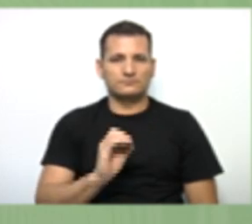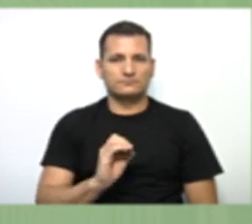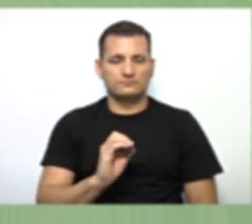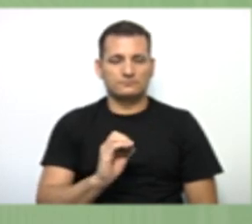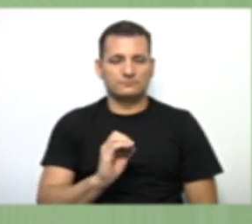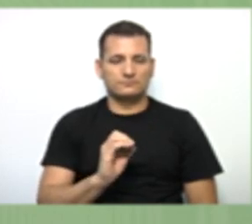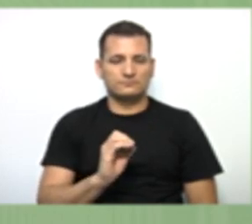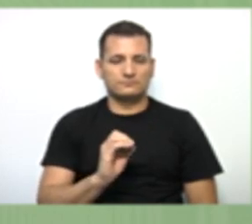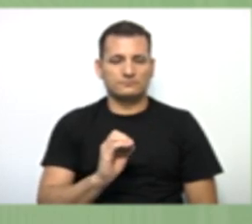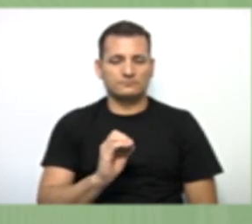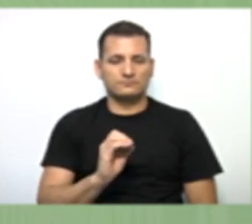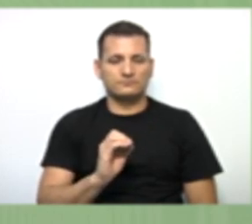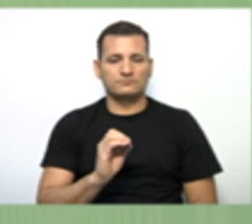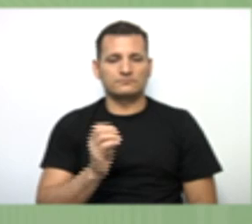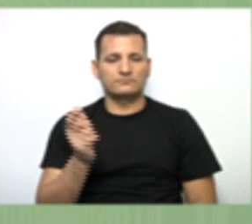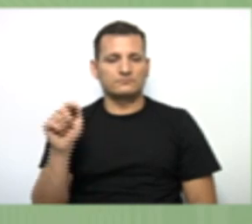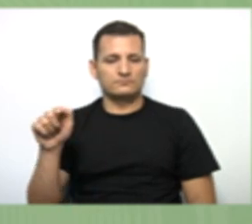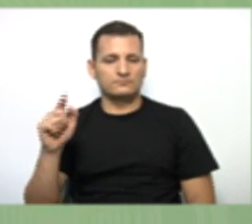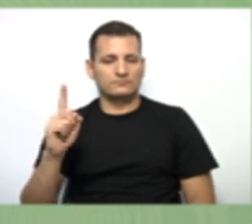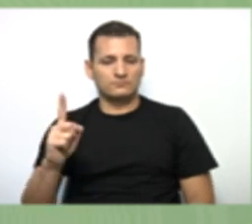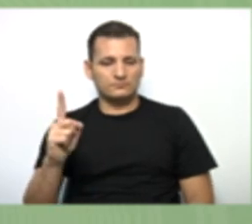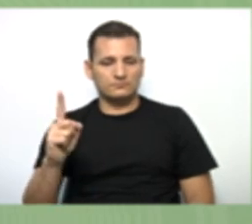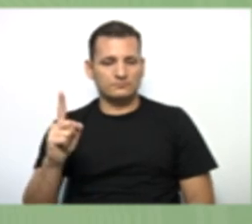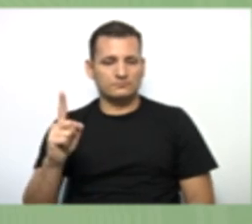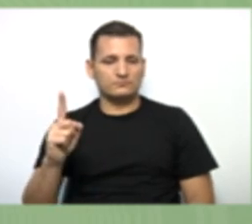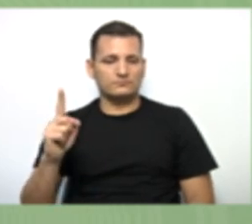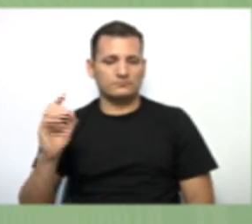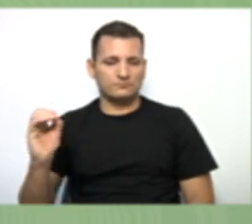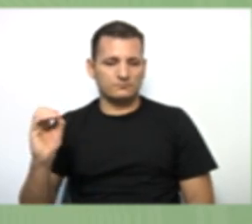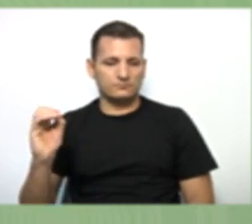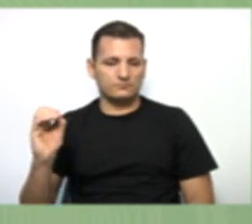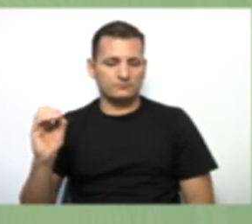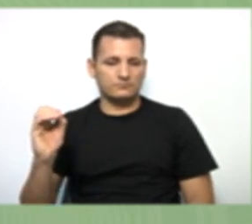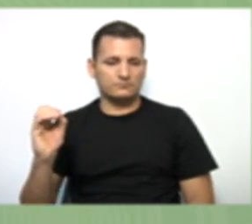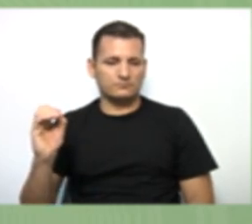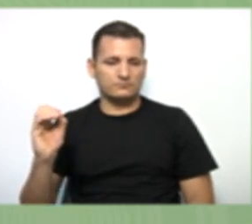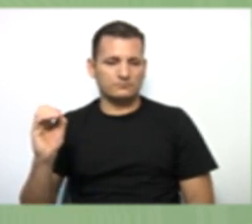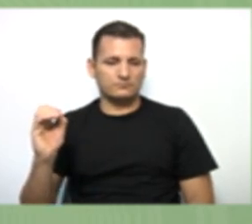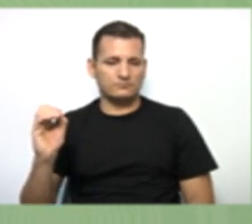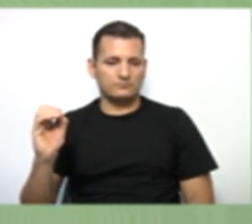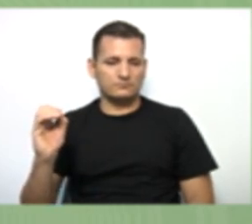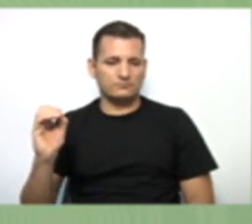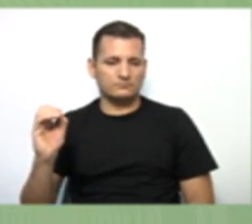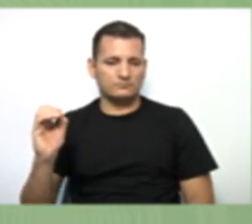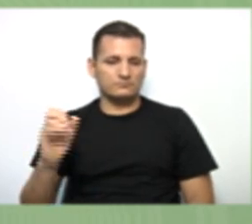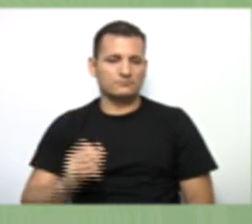Zero. Aí vai ficar 1, 0. 1, 0.